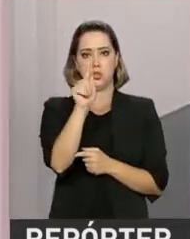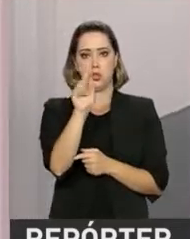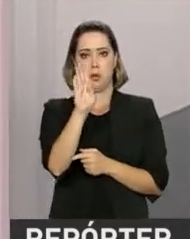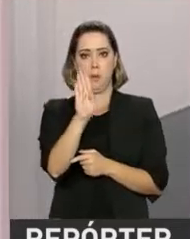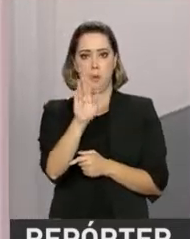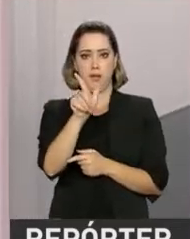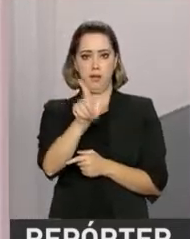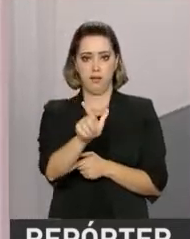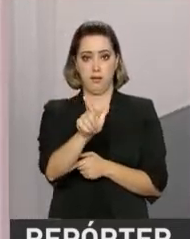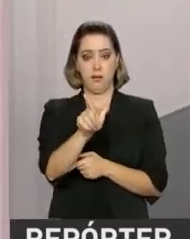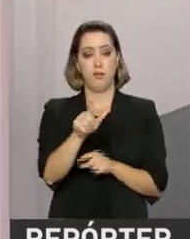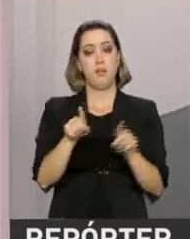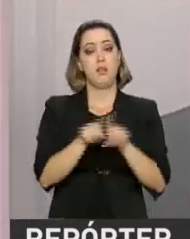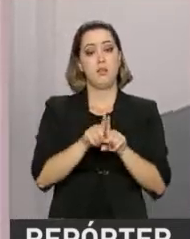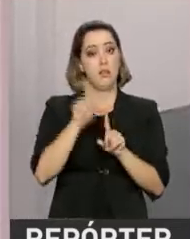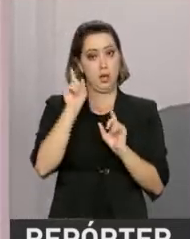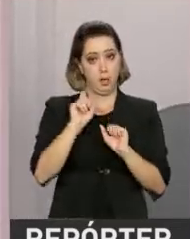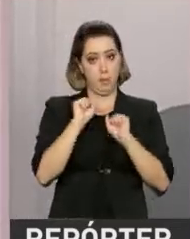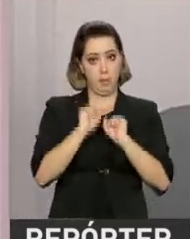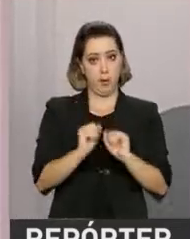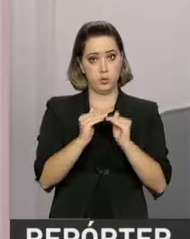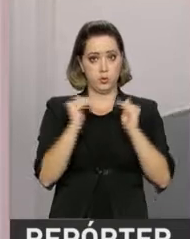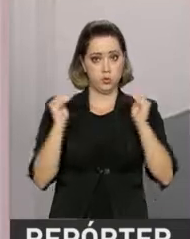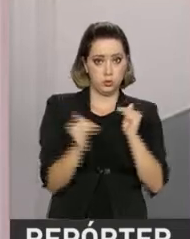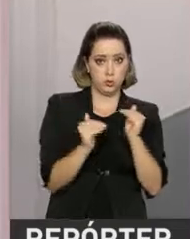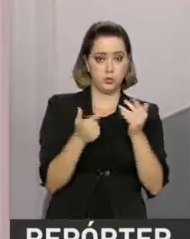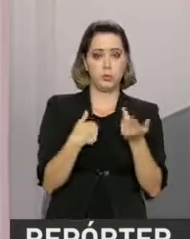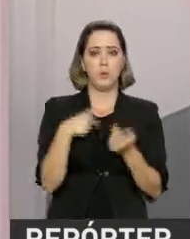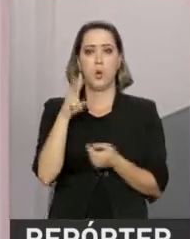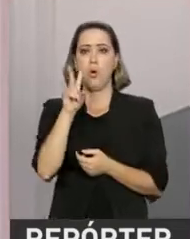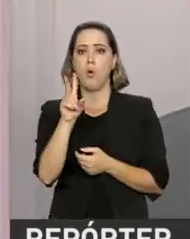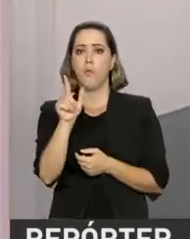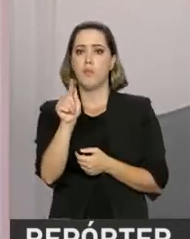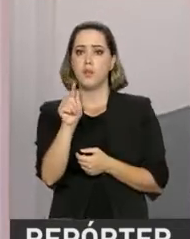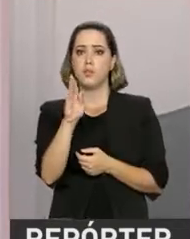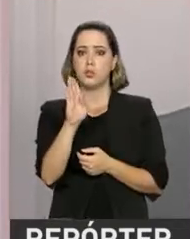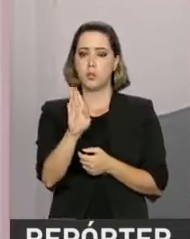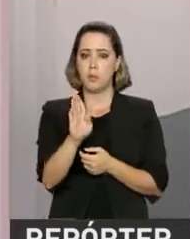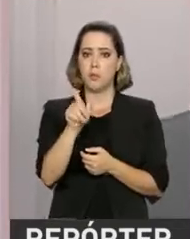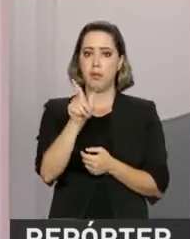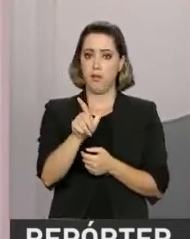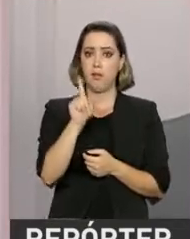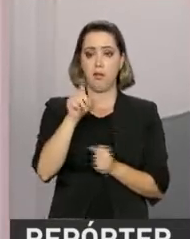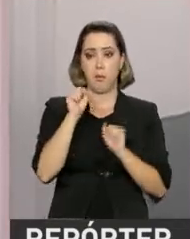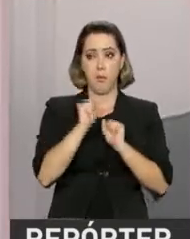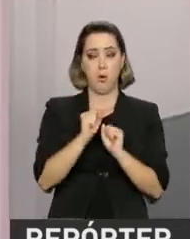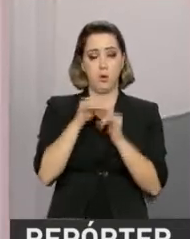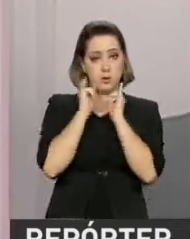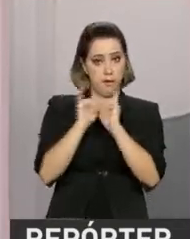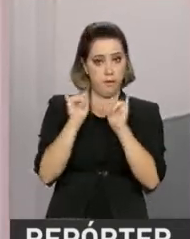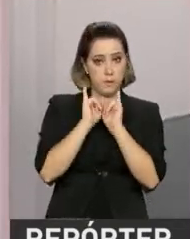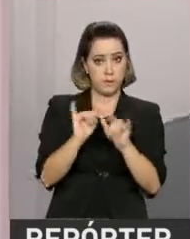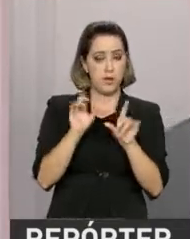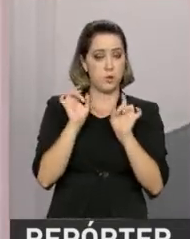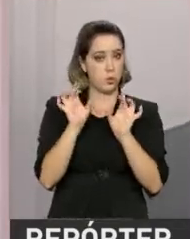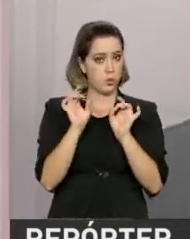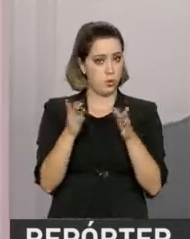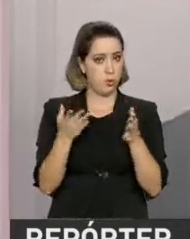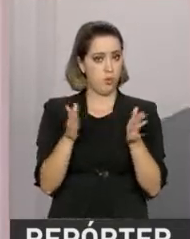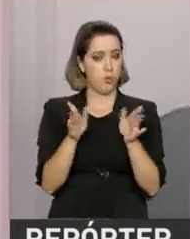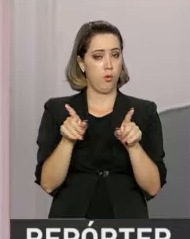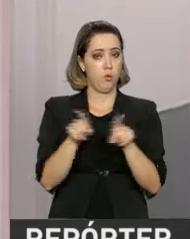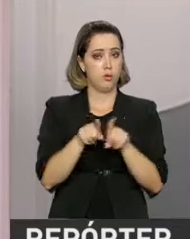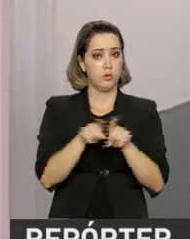o PGBL. O VGBL deve ser lançado lá em bens e direitos, enquanto que o PGBL, que é